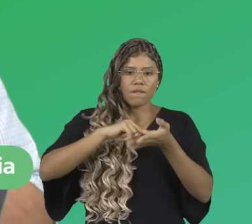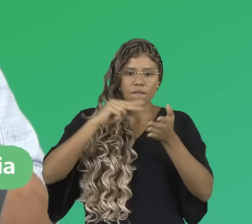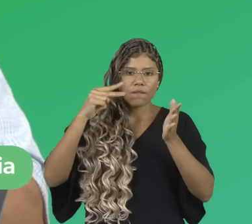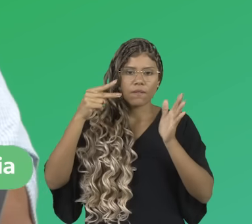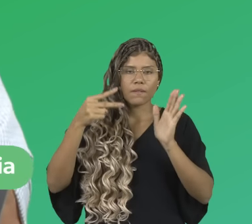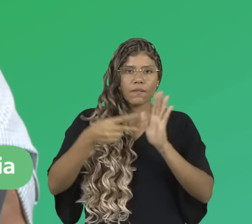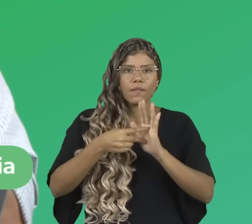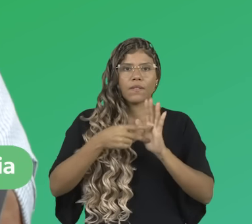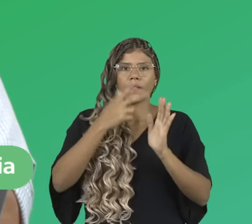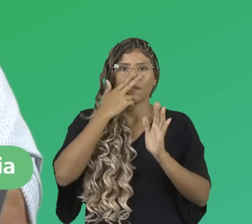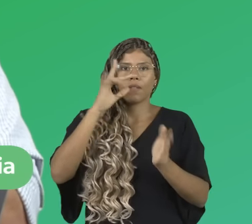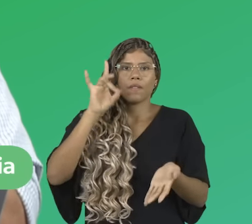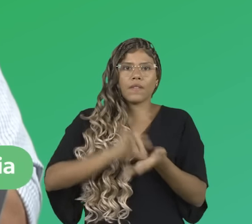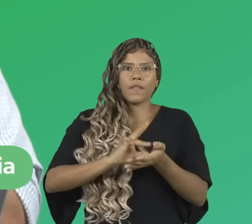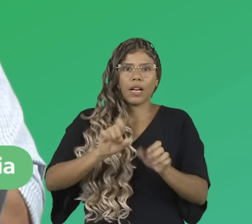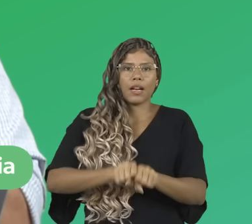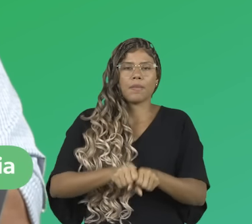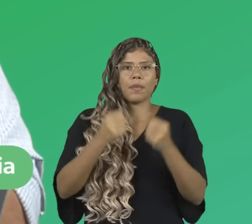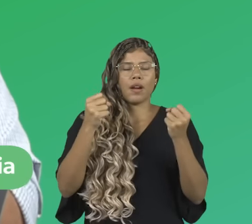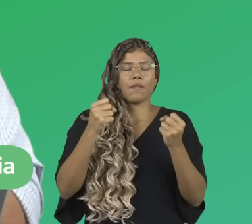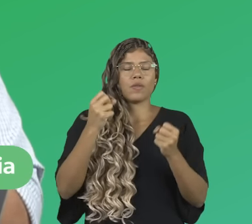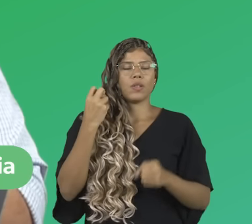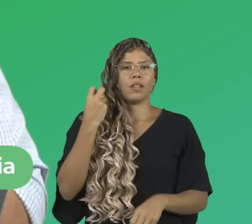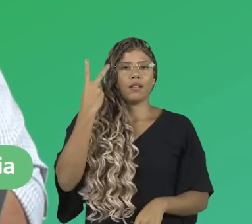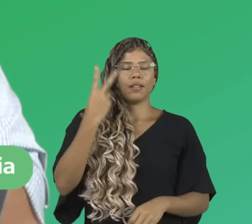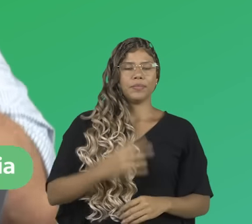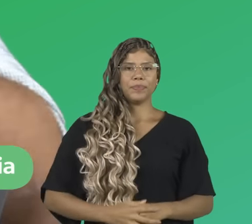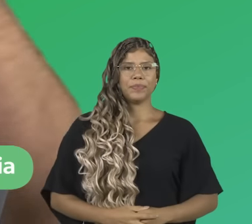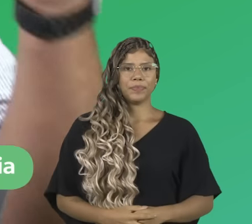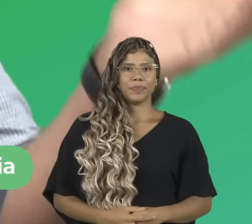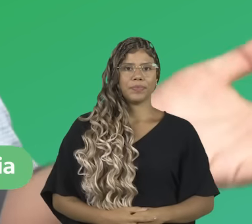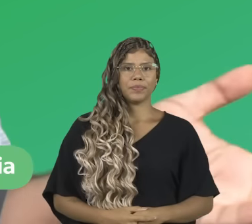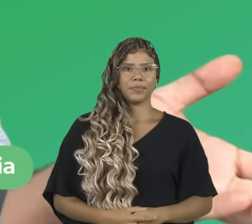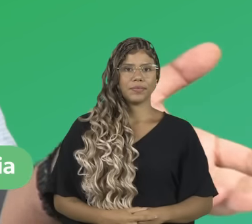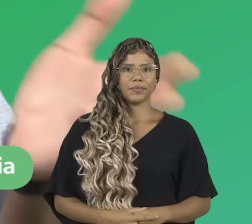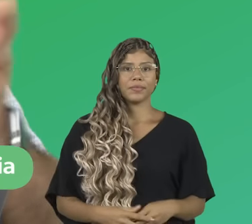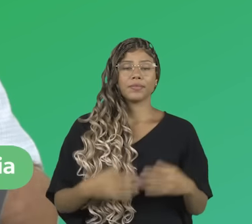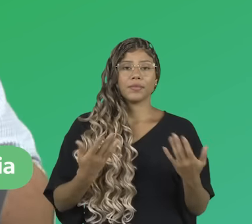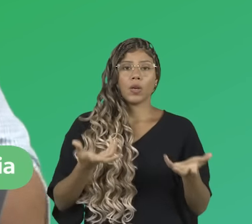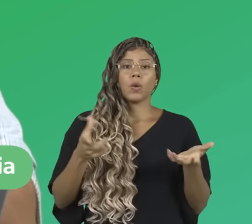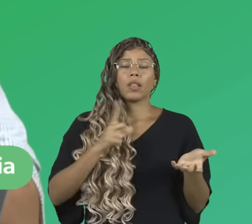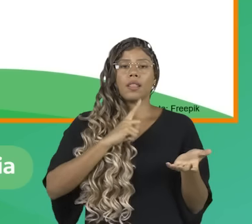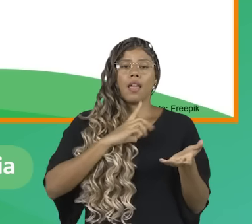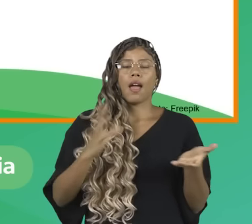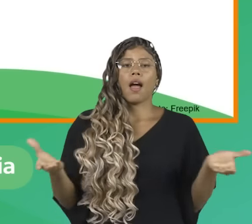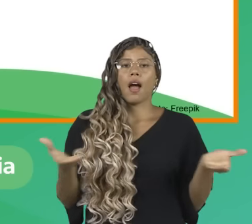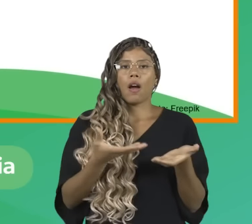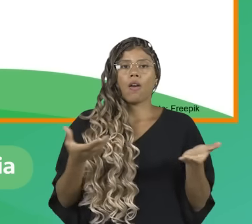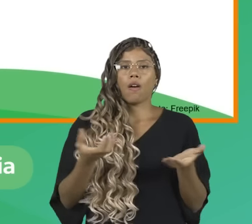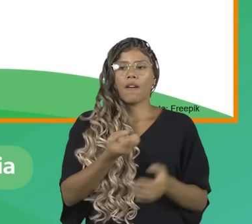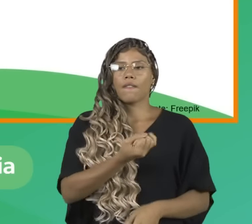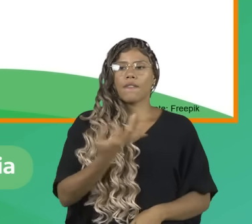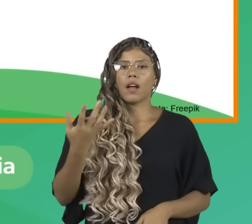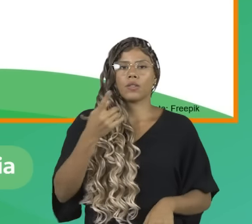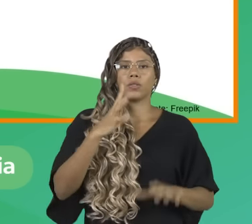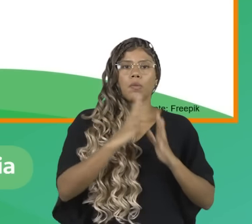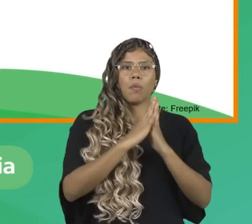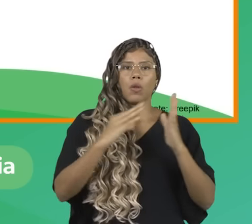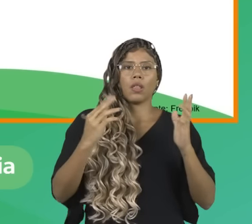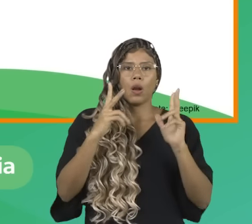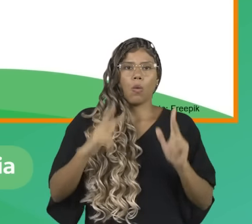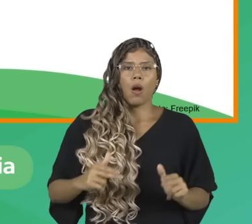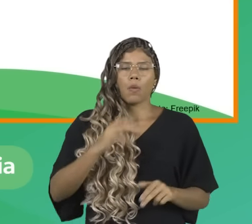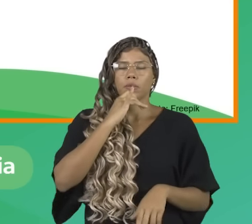descarada. Bom, além disso, nós temos agora milhares de modelos saindo do mesmo produto. Por exemplo, no